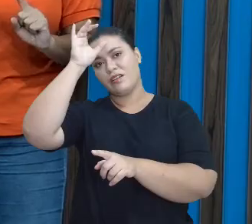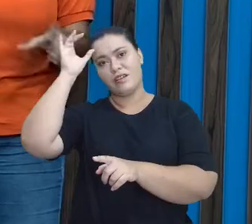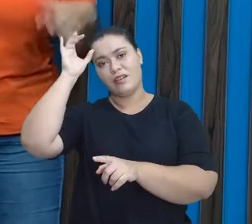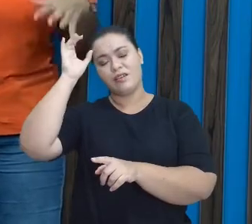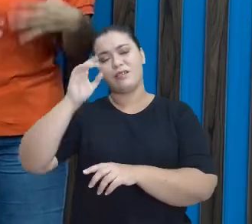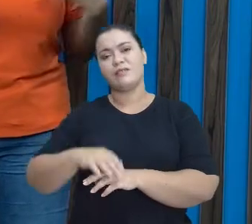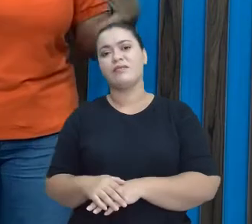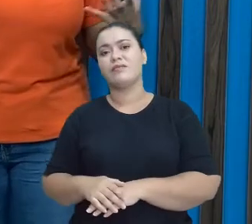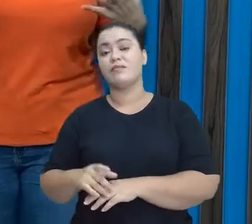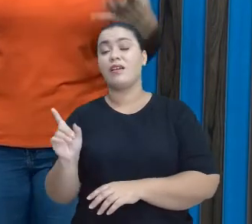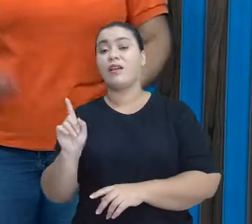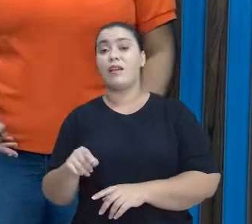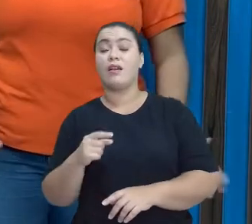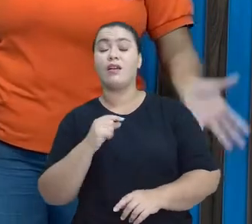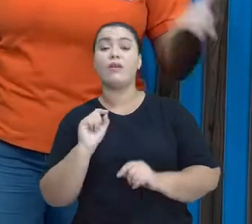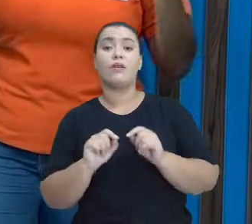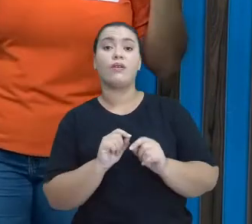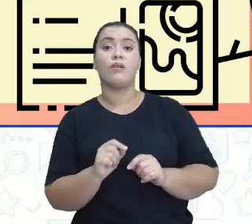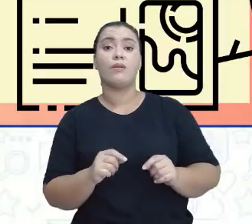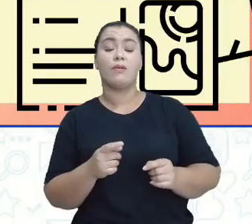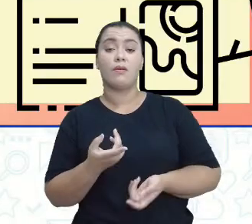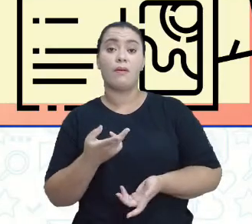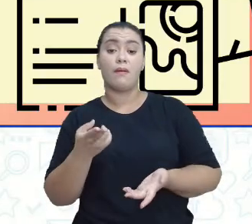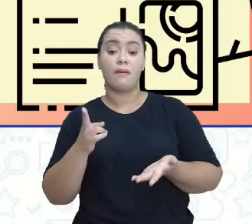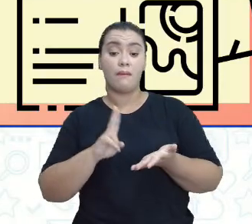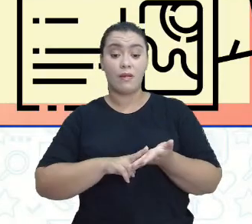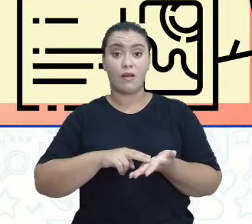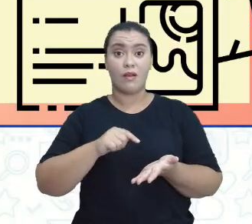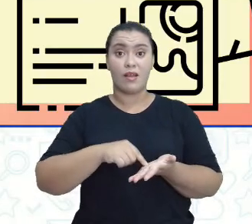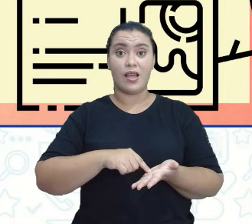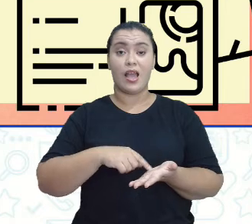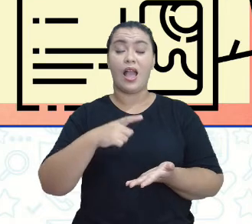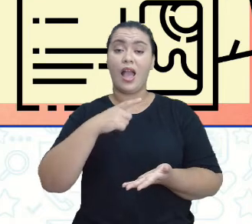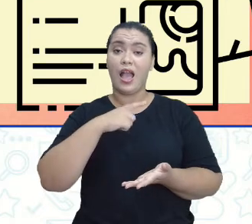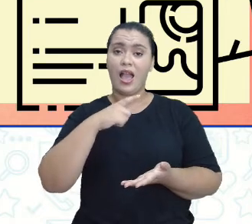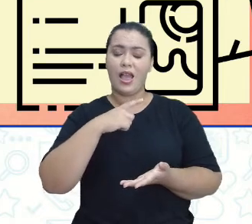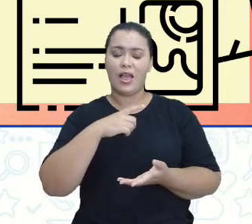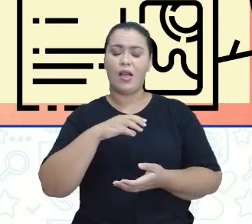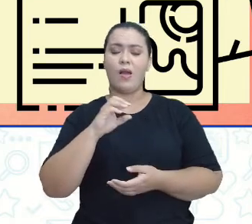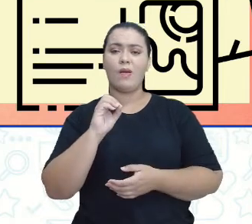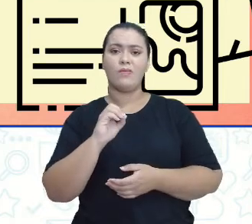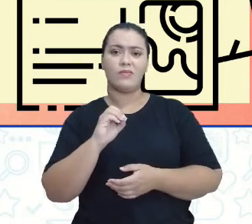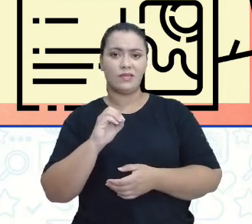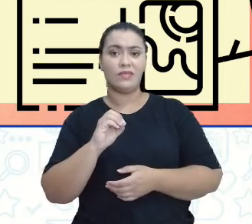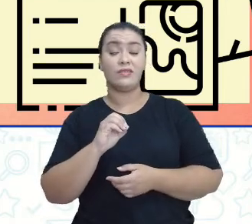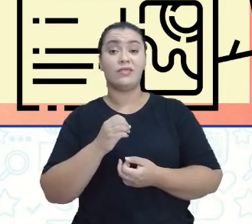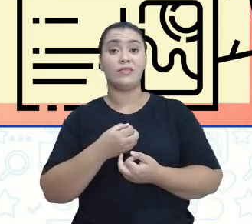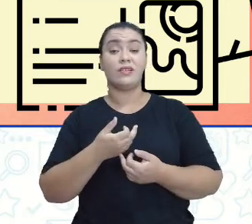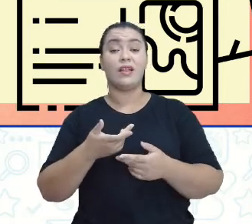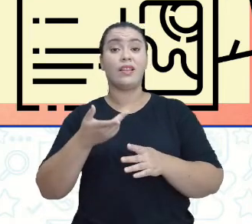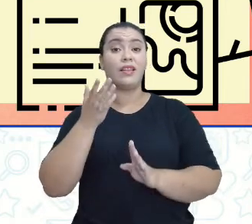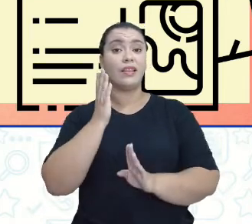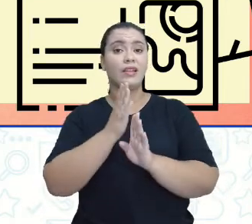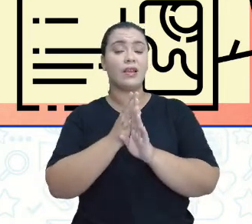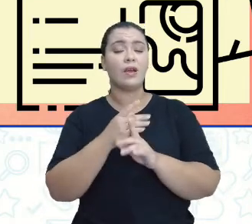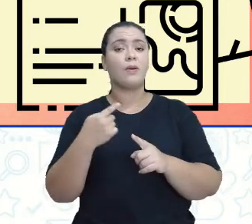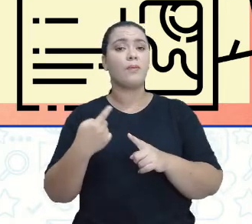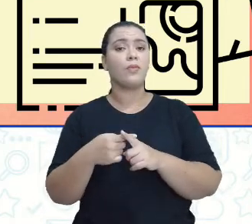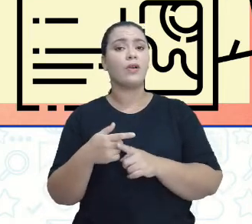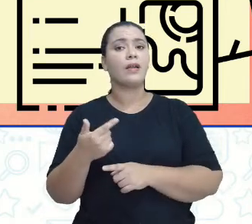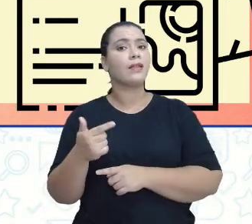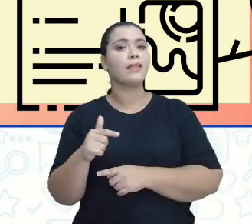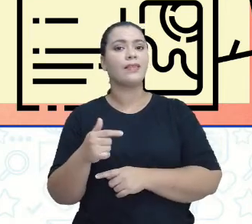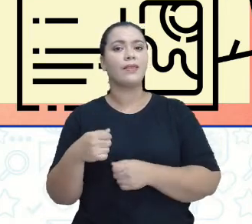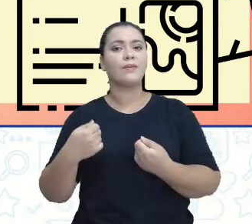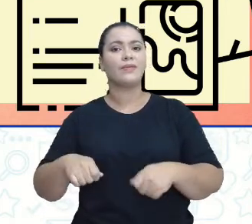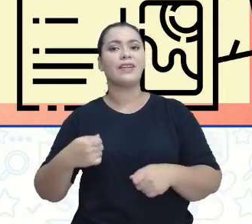tem o quê? Os postais como um objeto direto, gente. Por quê? Porque a gente não precisa da preposição.